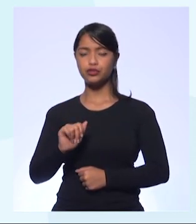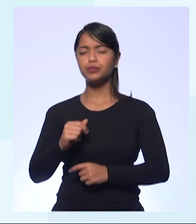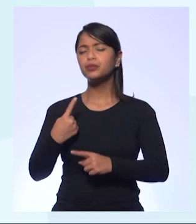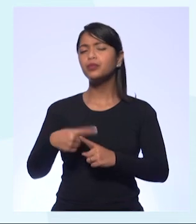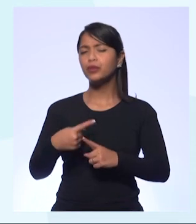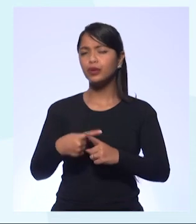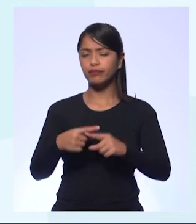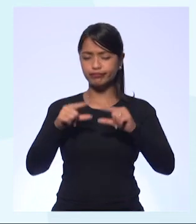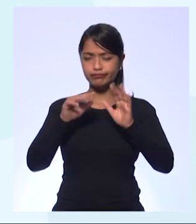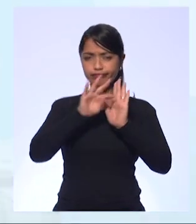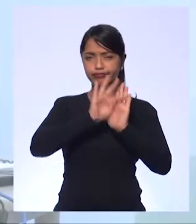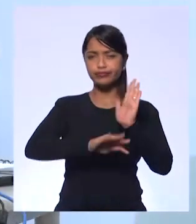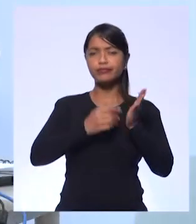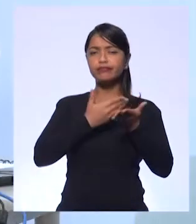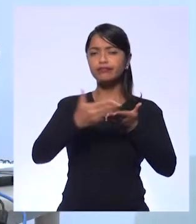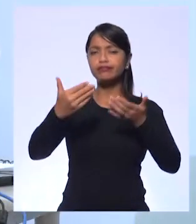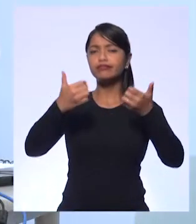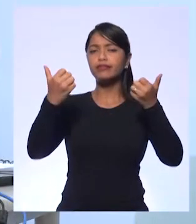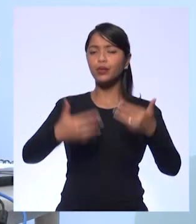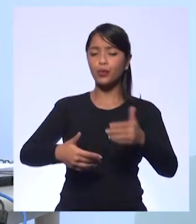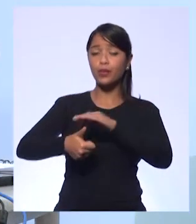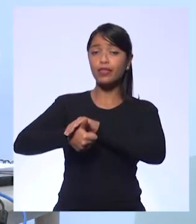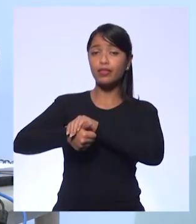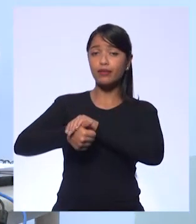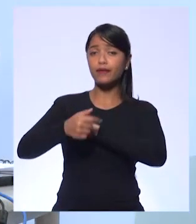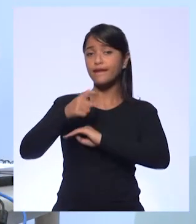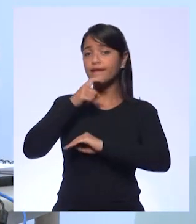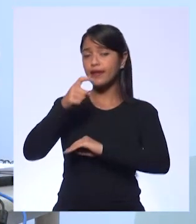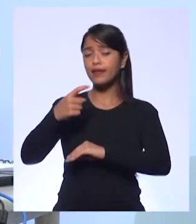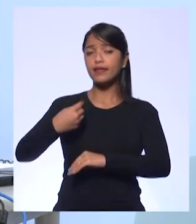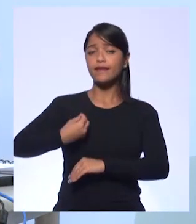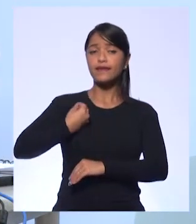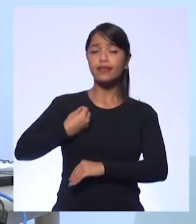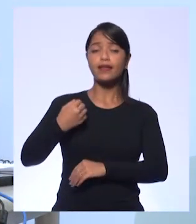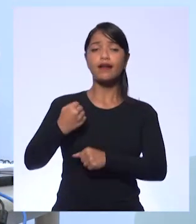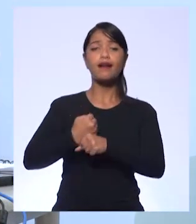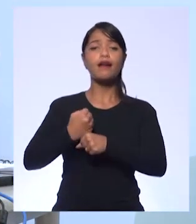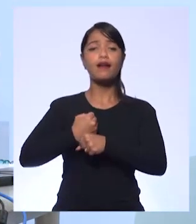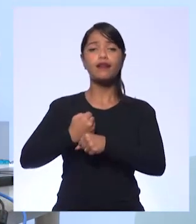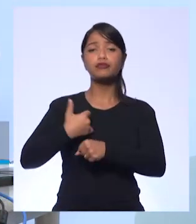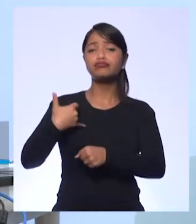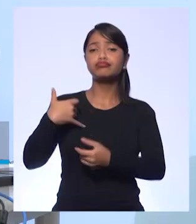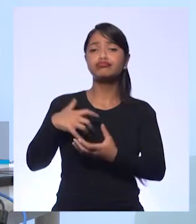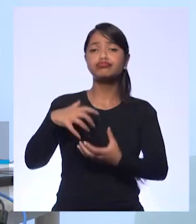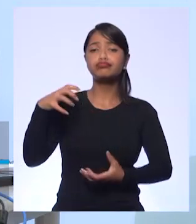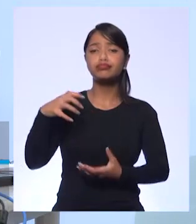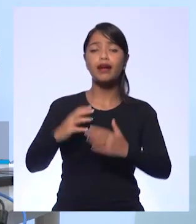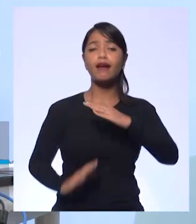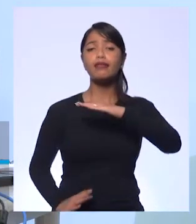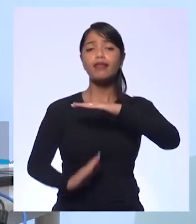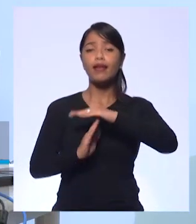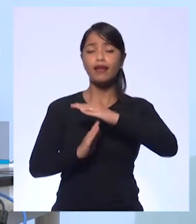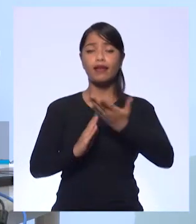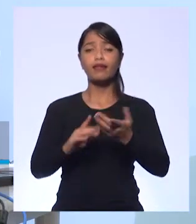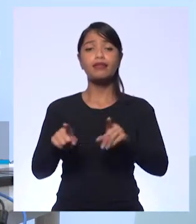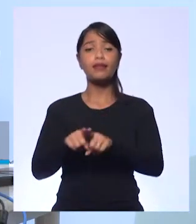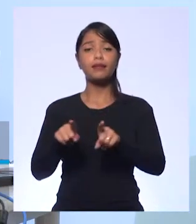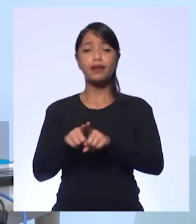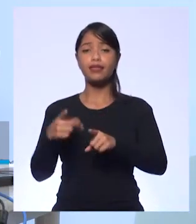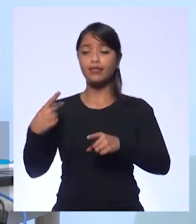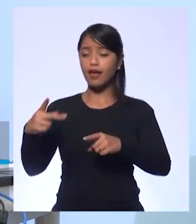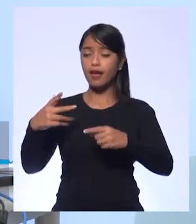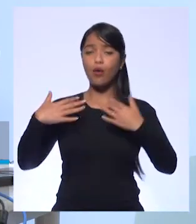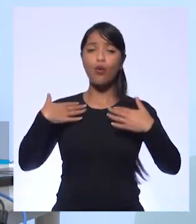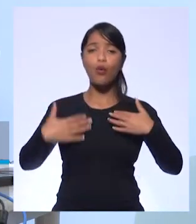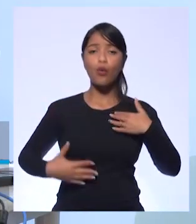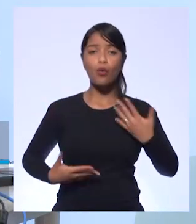chegar, a questão do casco, das nadadeiras, falou um pouquinho sobre a tartaruga verde. Agora, por que é um verbete de enciclopédia?